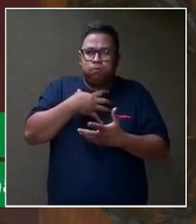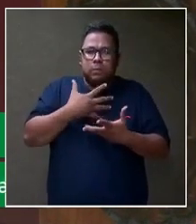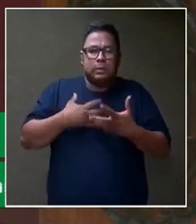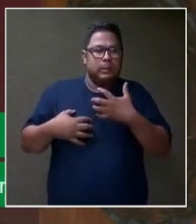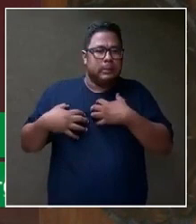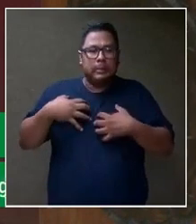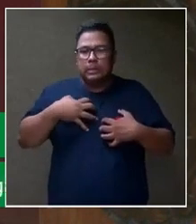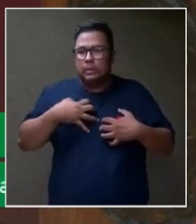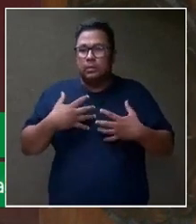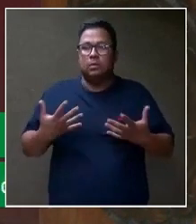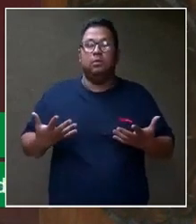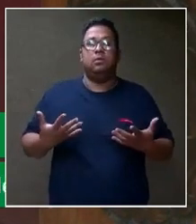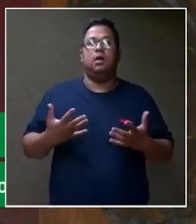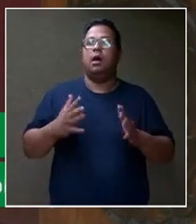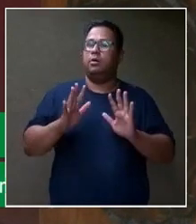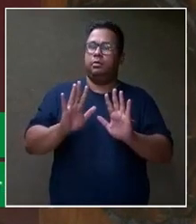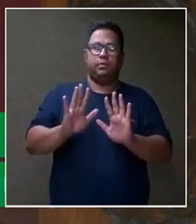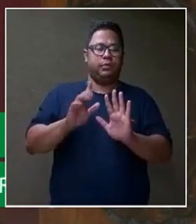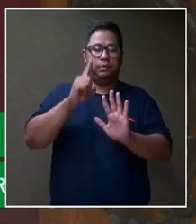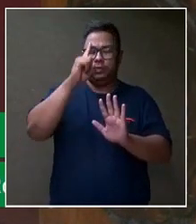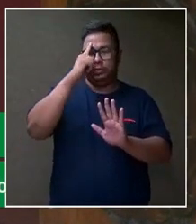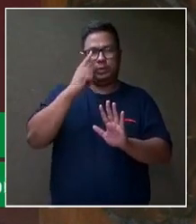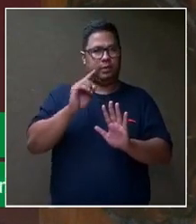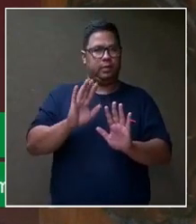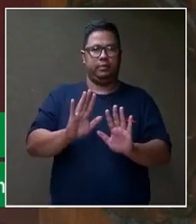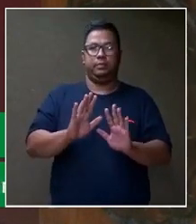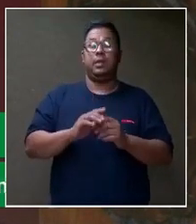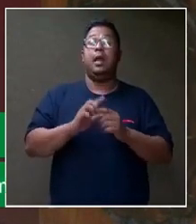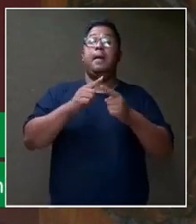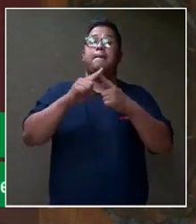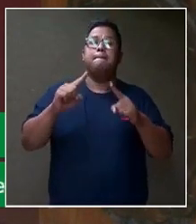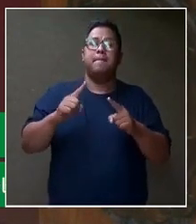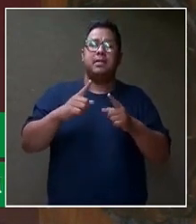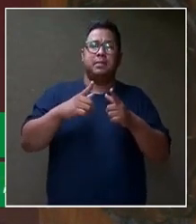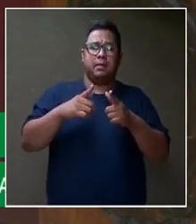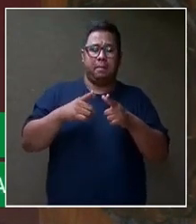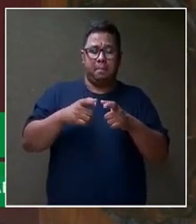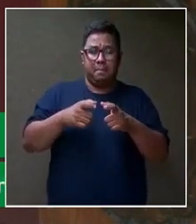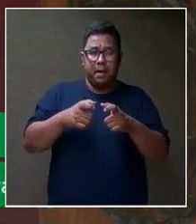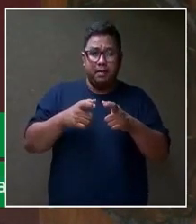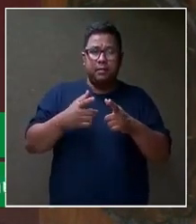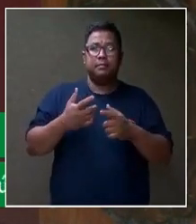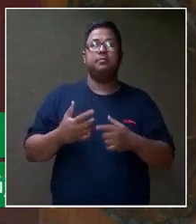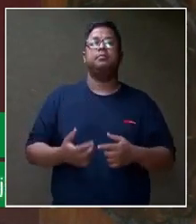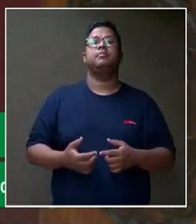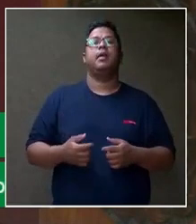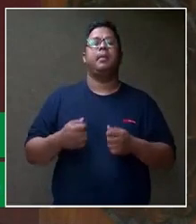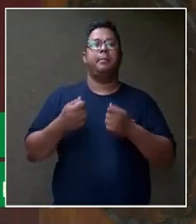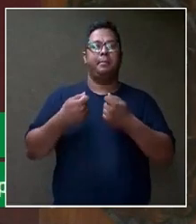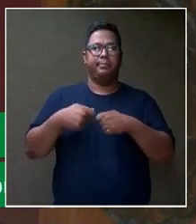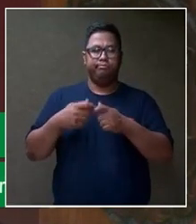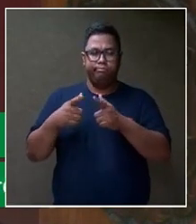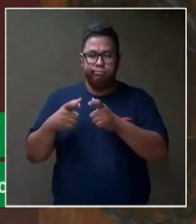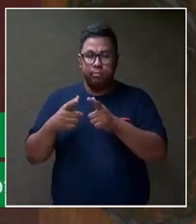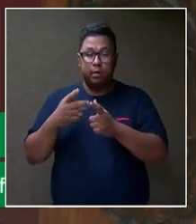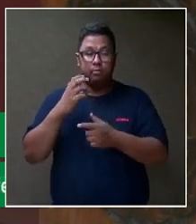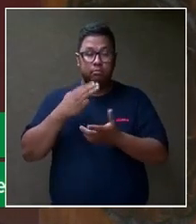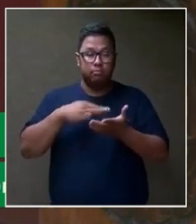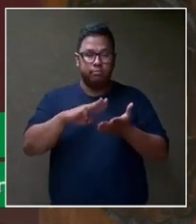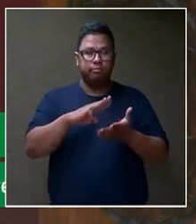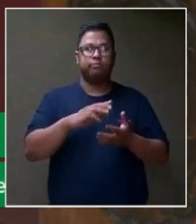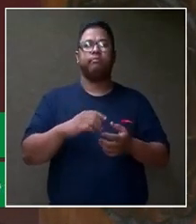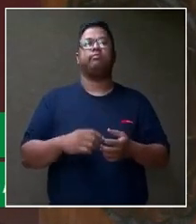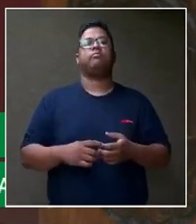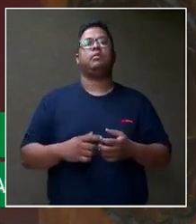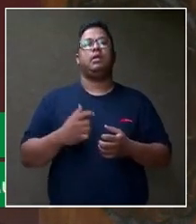assim, não. Desde o início? Ah, não, isso eu não... Você não sabe? Eu não sei dizer. Ela mandava prints? É, ela me falou que teve que mandar print para ele para poder provar